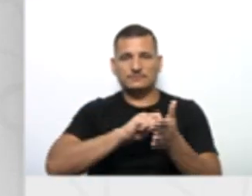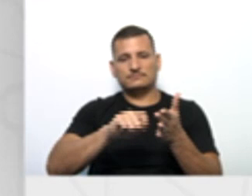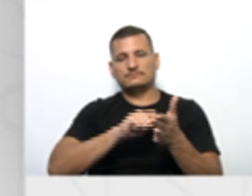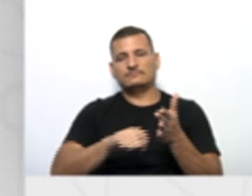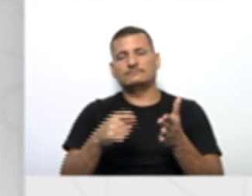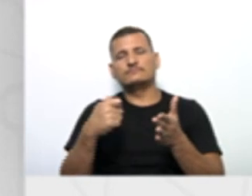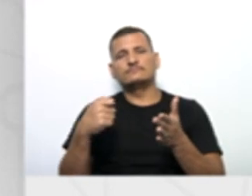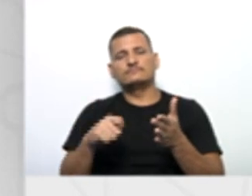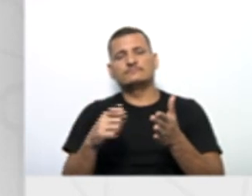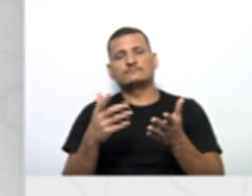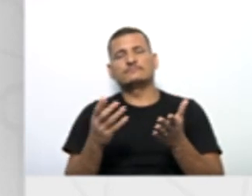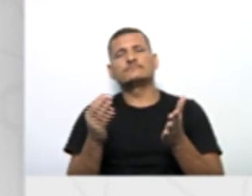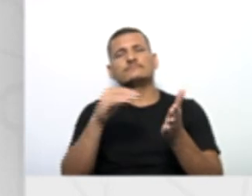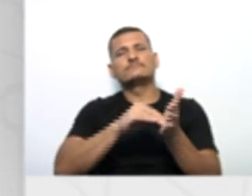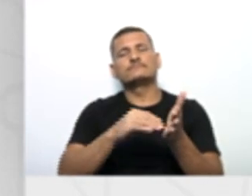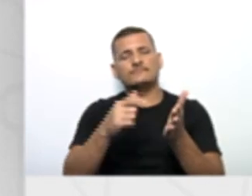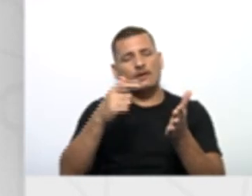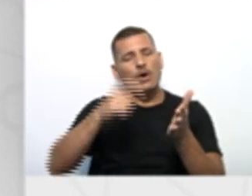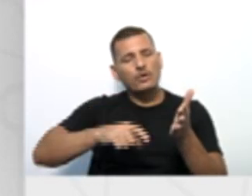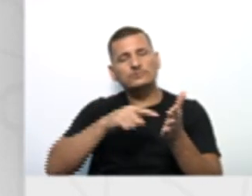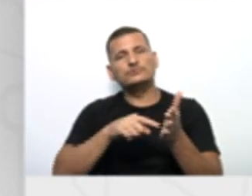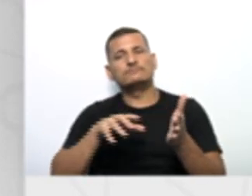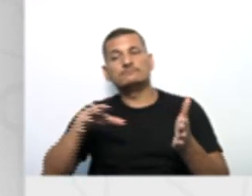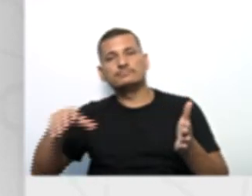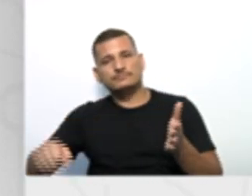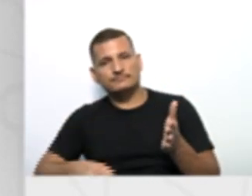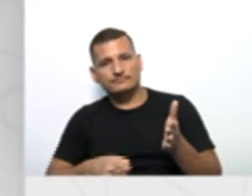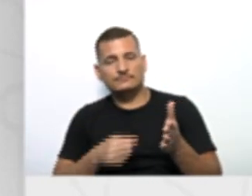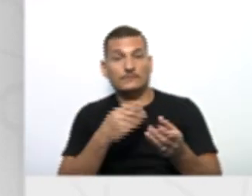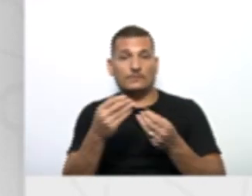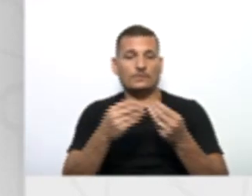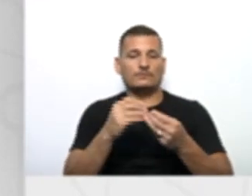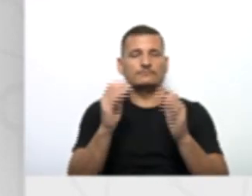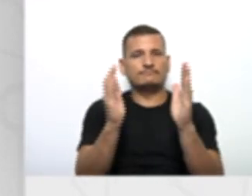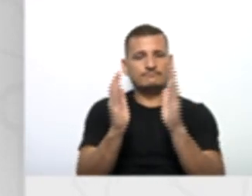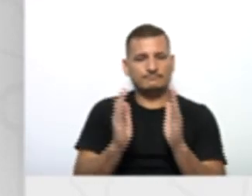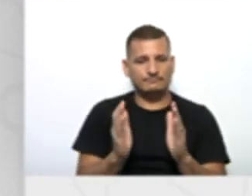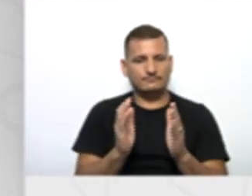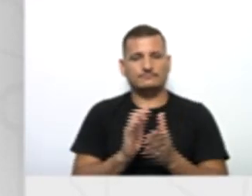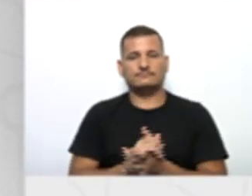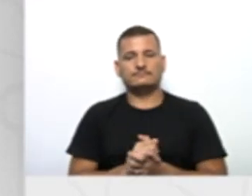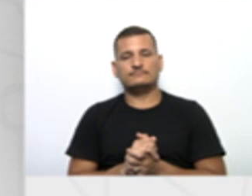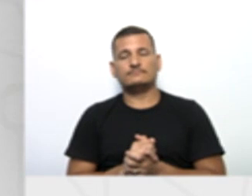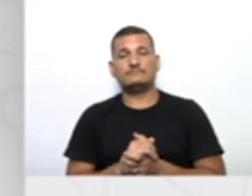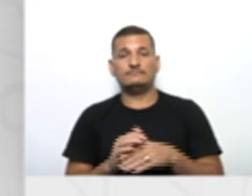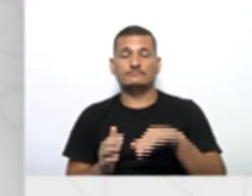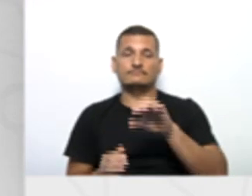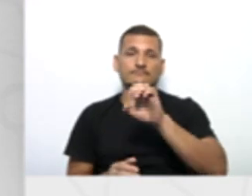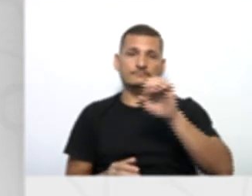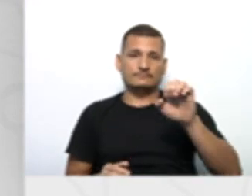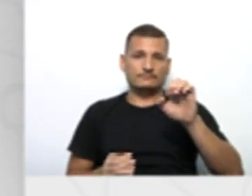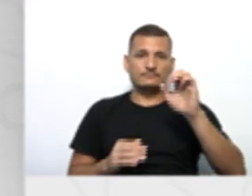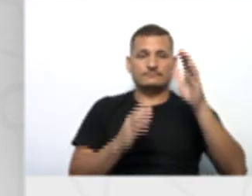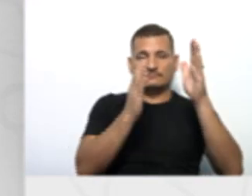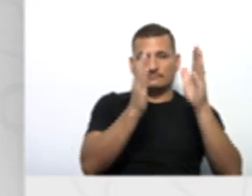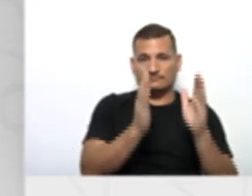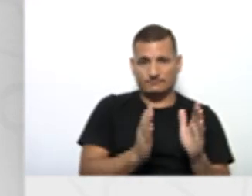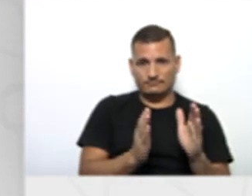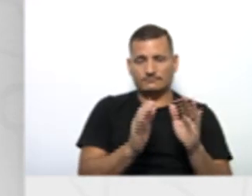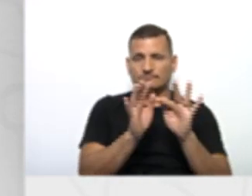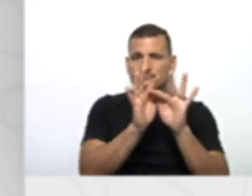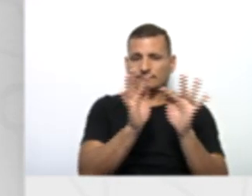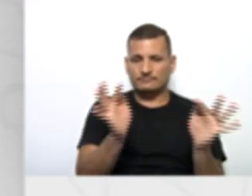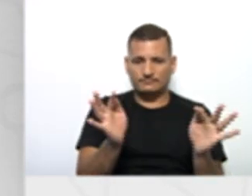dizer da onde que eu tirei. Como é que eu faço a formatação? São alinhadas à margem esquerda, o espaço é simples,